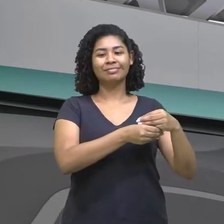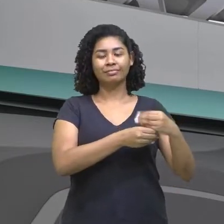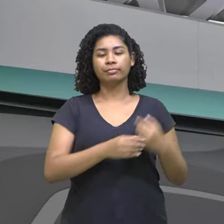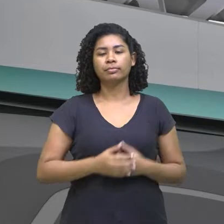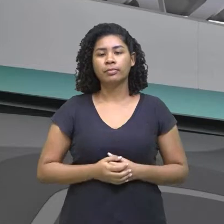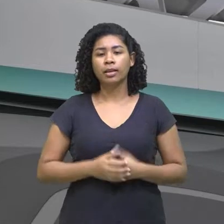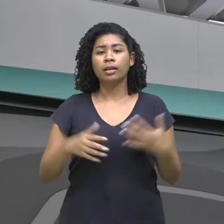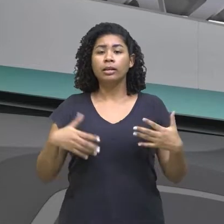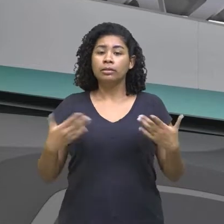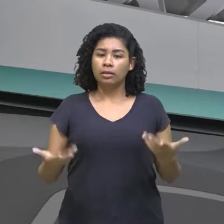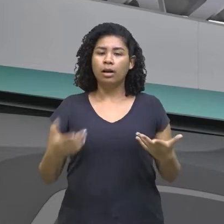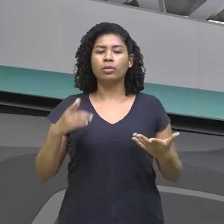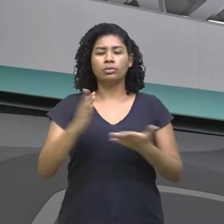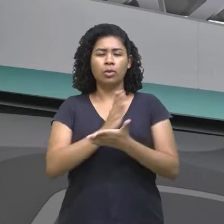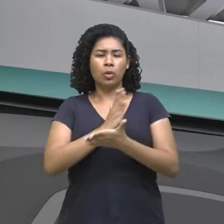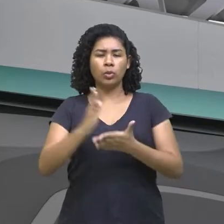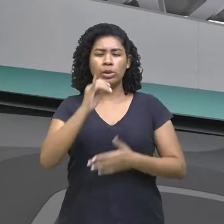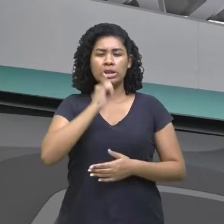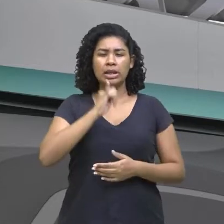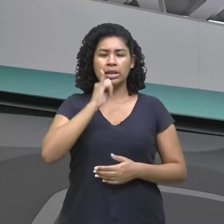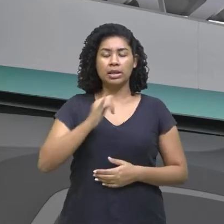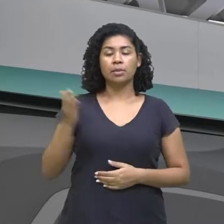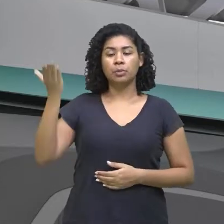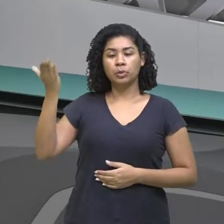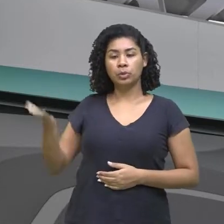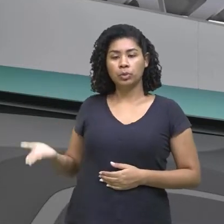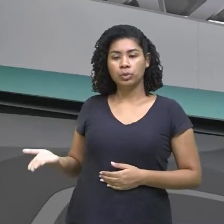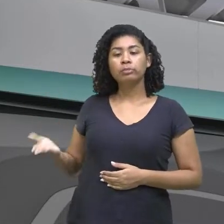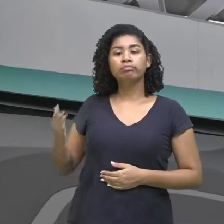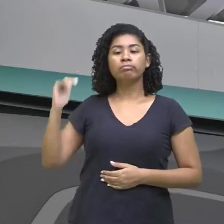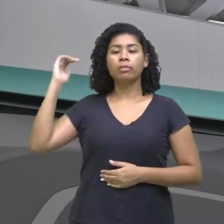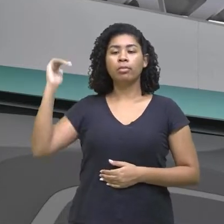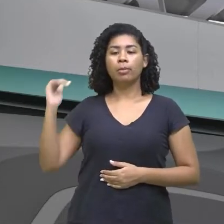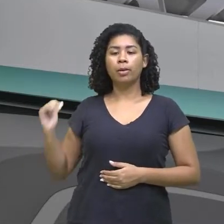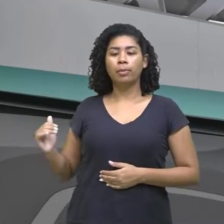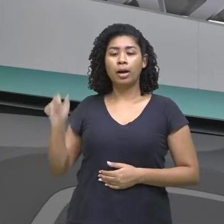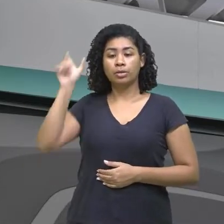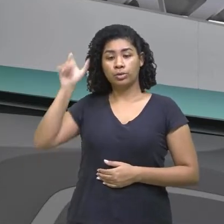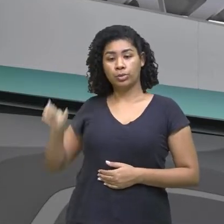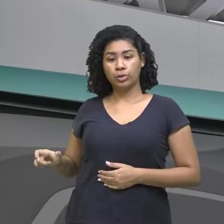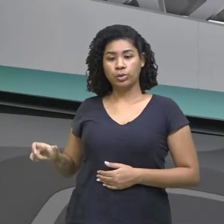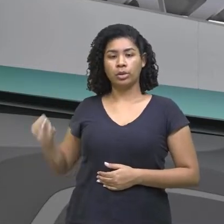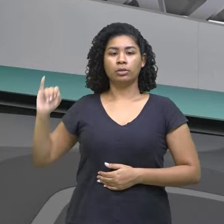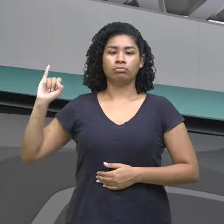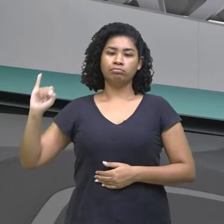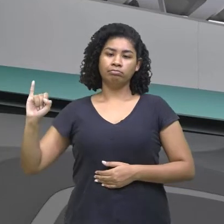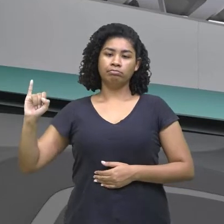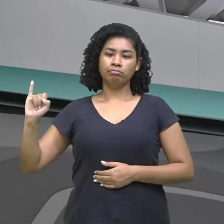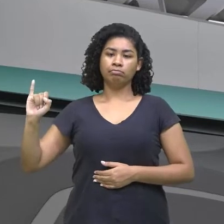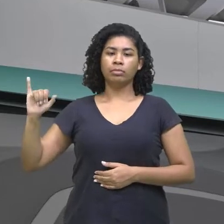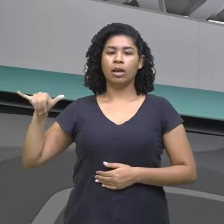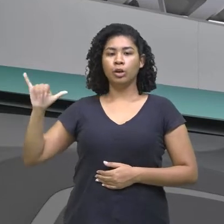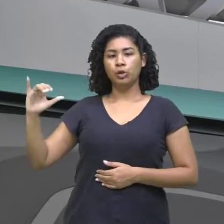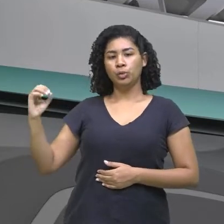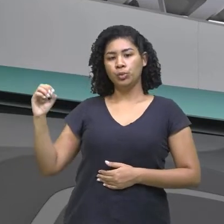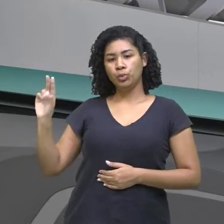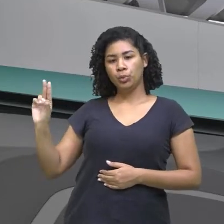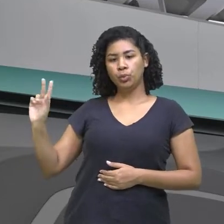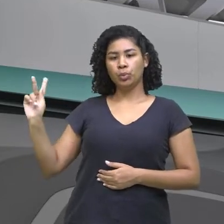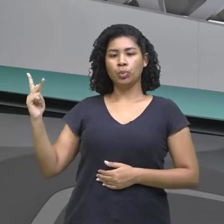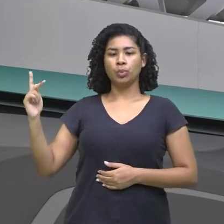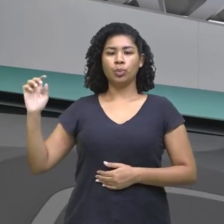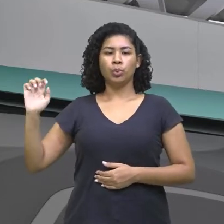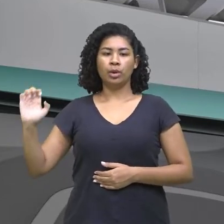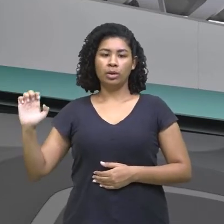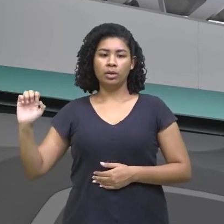nós temos aqui alguns exemplos. Temos os sujeitos, I, you, he, she, they. Todos os